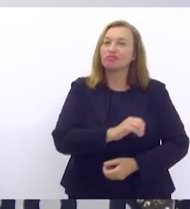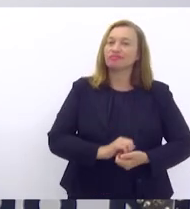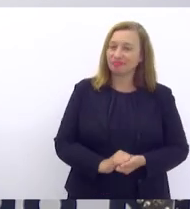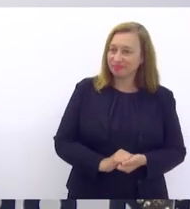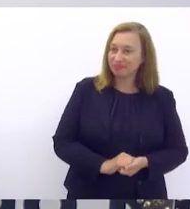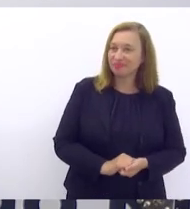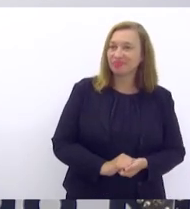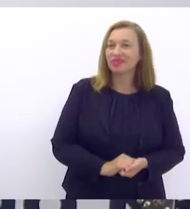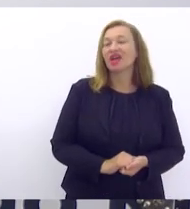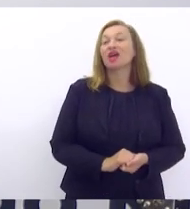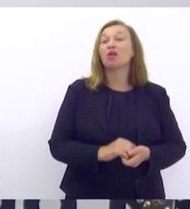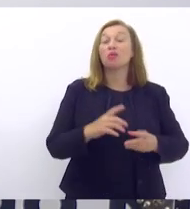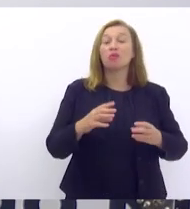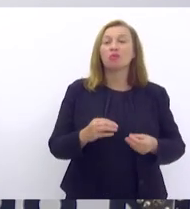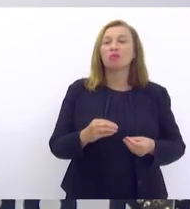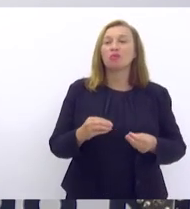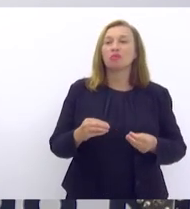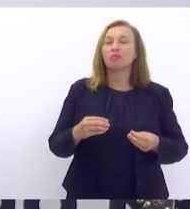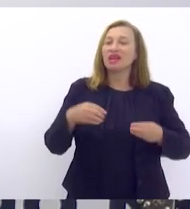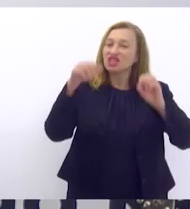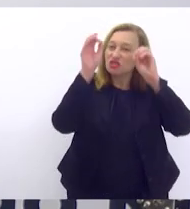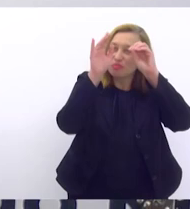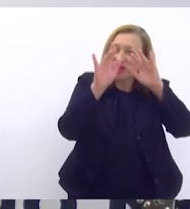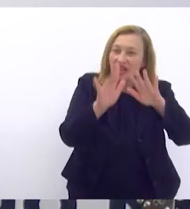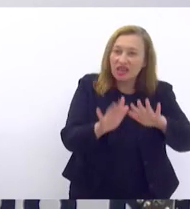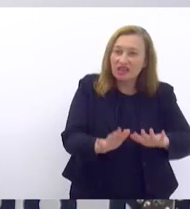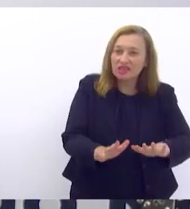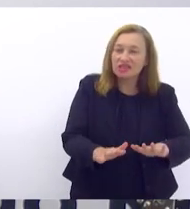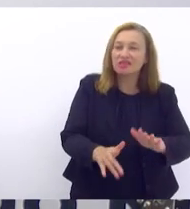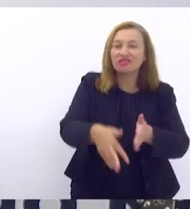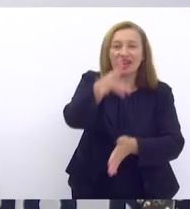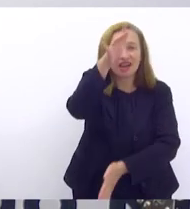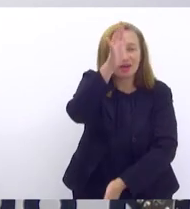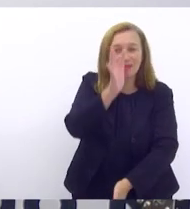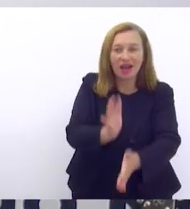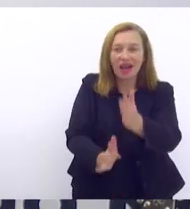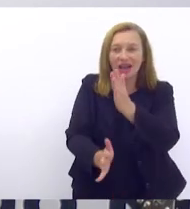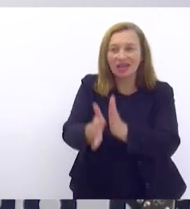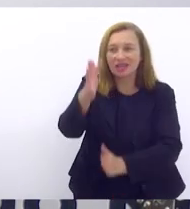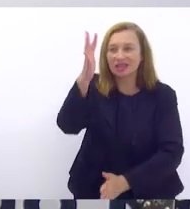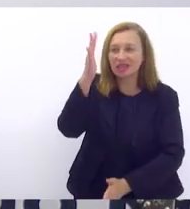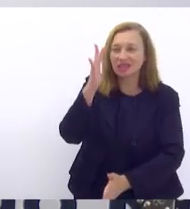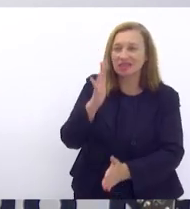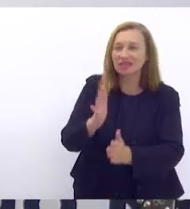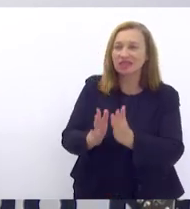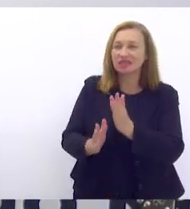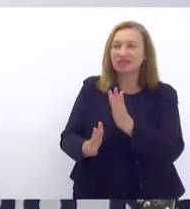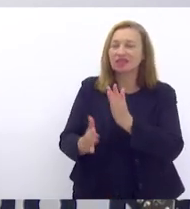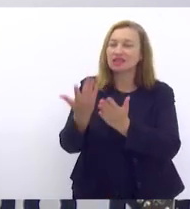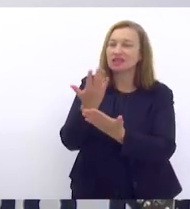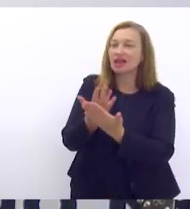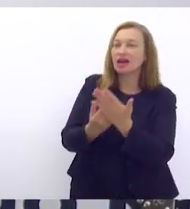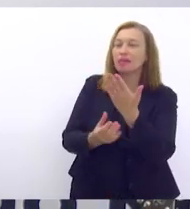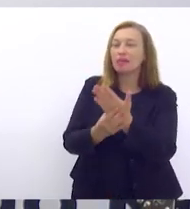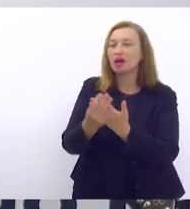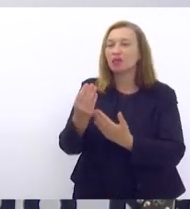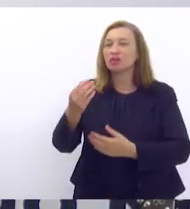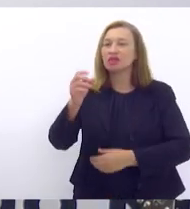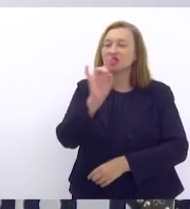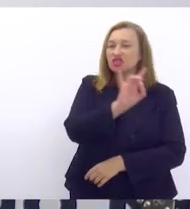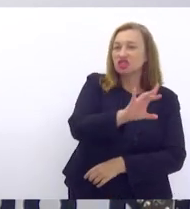tem passado, mas, sobretudo, pelas bênçãos que têm sido derramadas a partir das mãos de cada